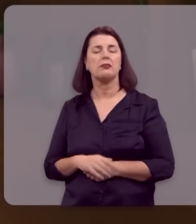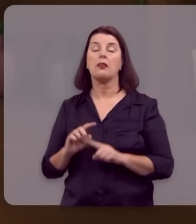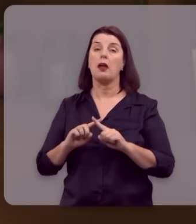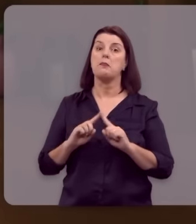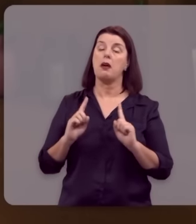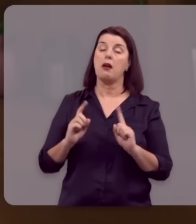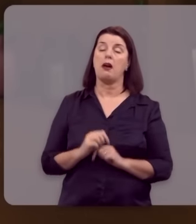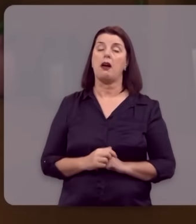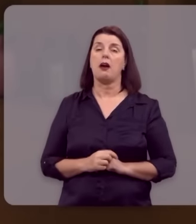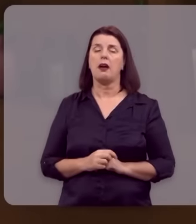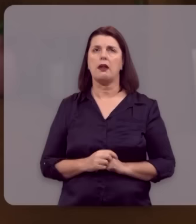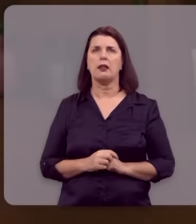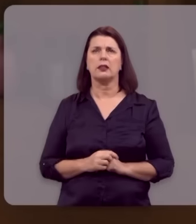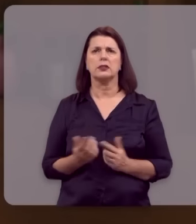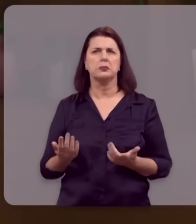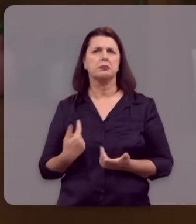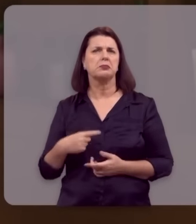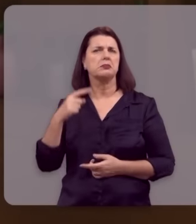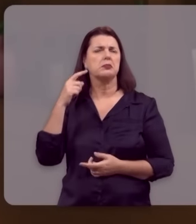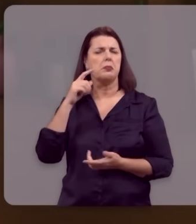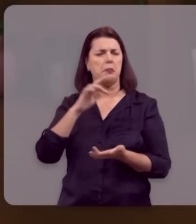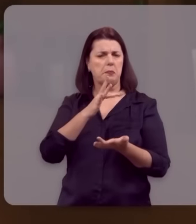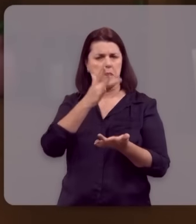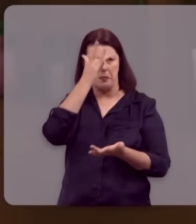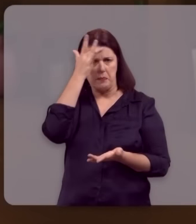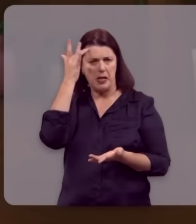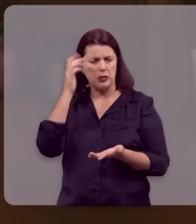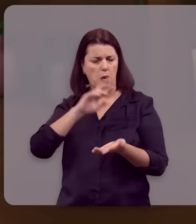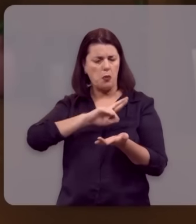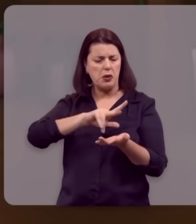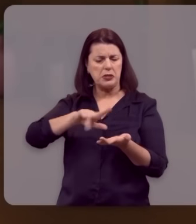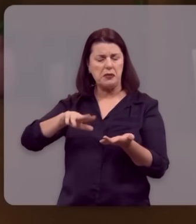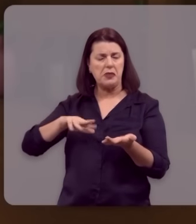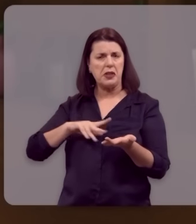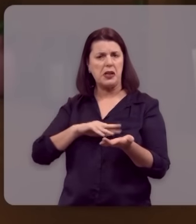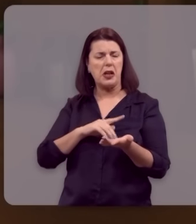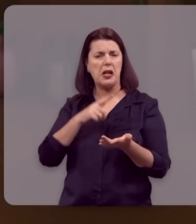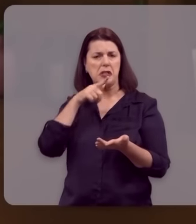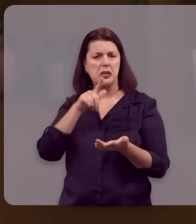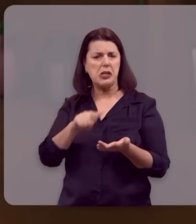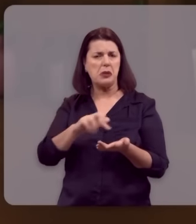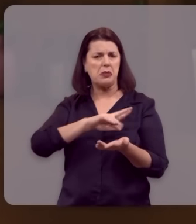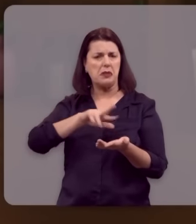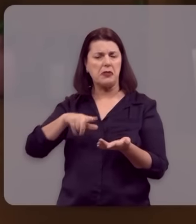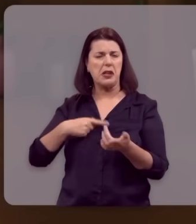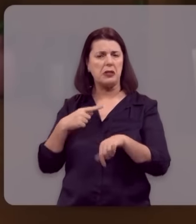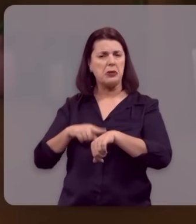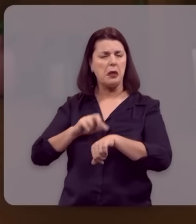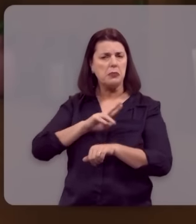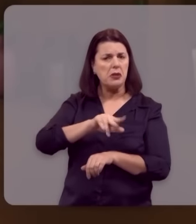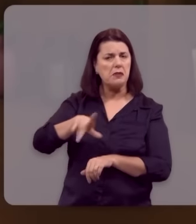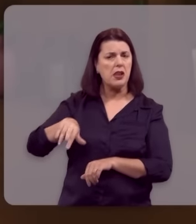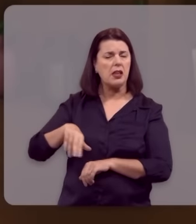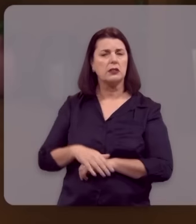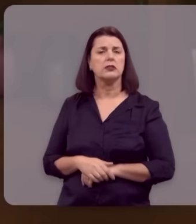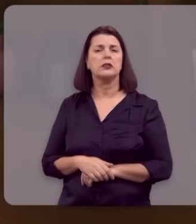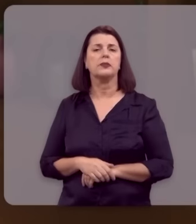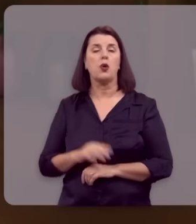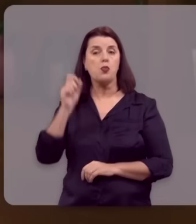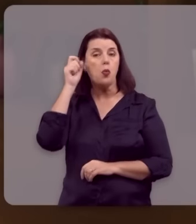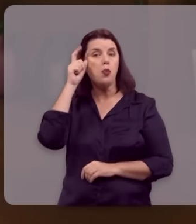Mas, embora remetentes diferentes para destinatários diferentes, em línguas diferentes, em tempos diferentes,